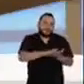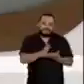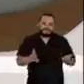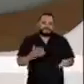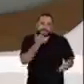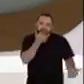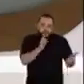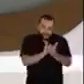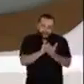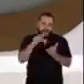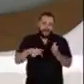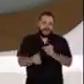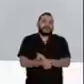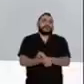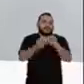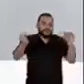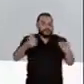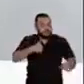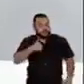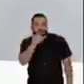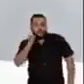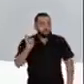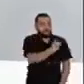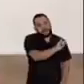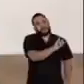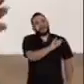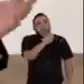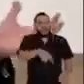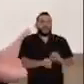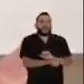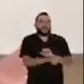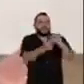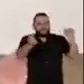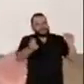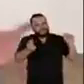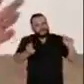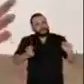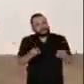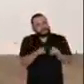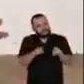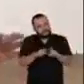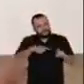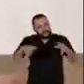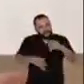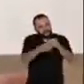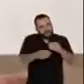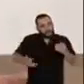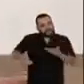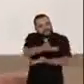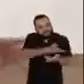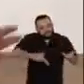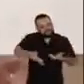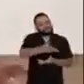forma de libertação inclusive para quem perdoa no sentido de que o perdão complementa o laço social eu na verdade acho que o mundo que a gente